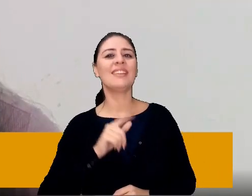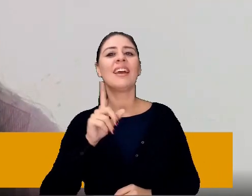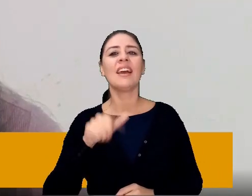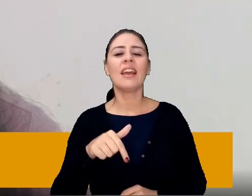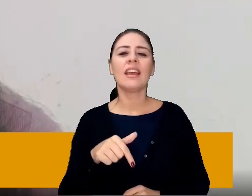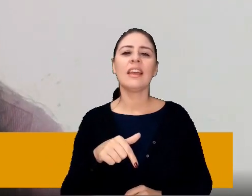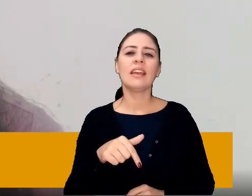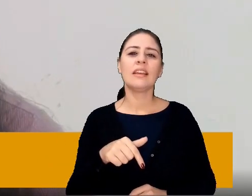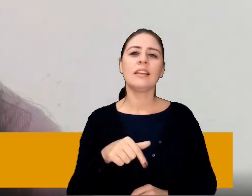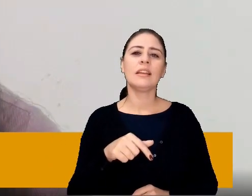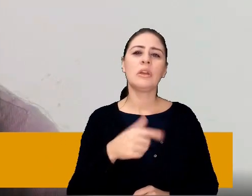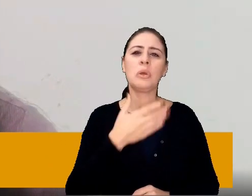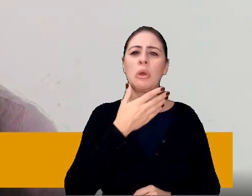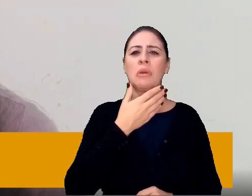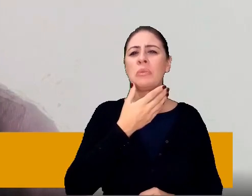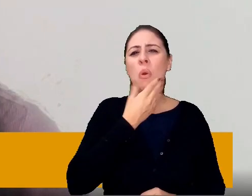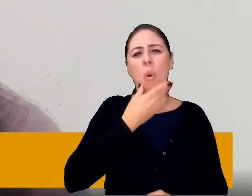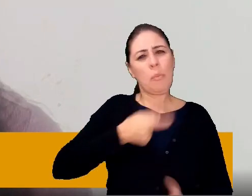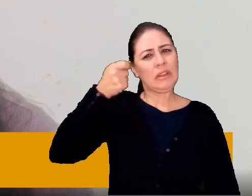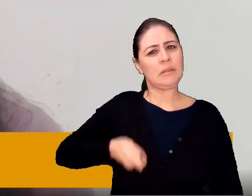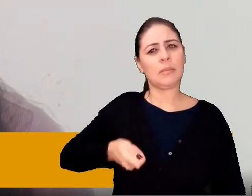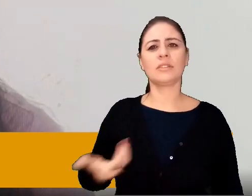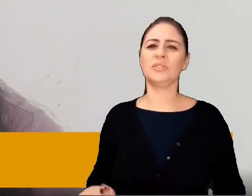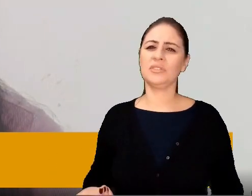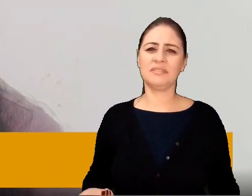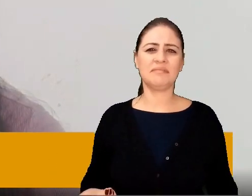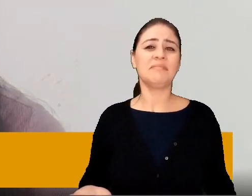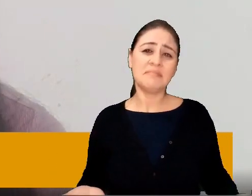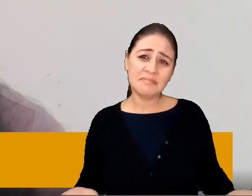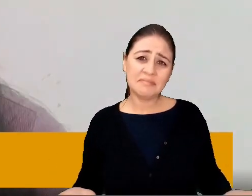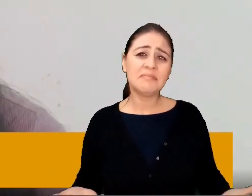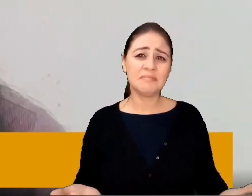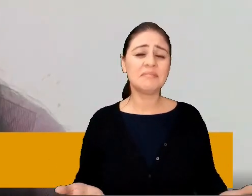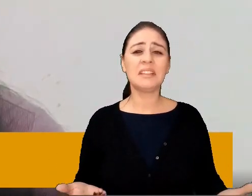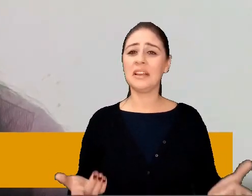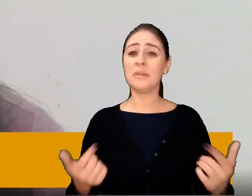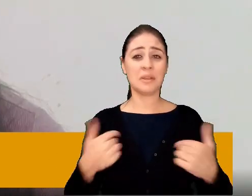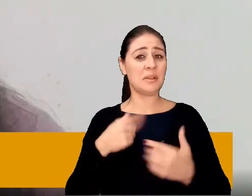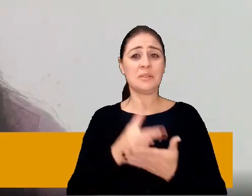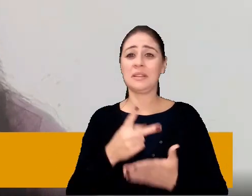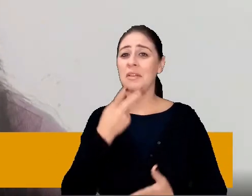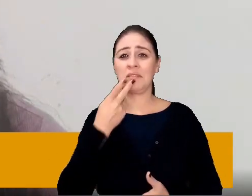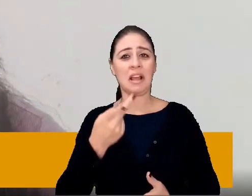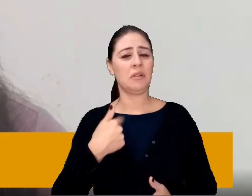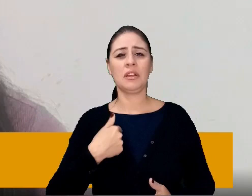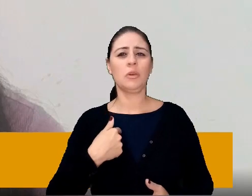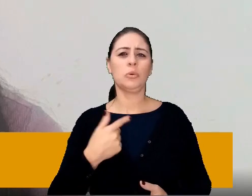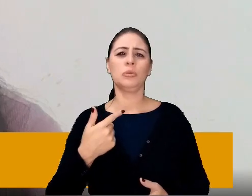gente pensou que a gente nunca ia passar aqui, né? Que é o machismo. Né? Eu sempre falei